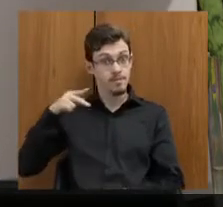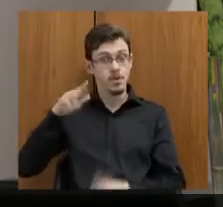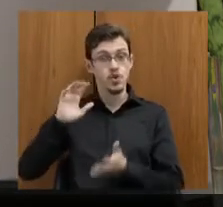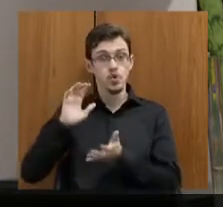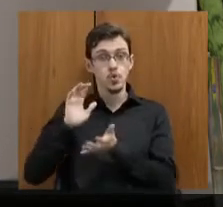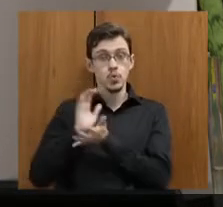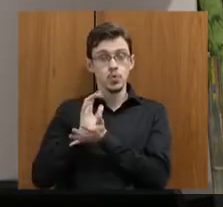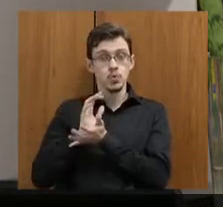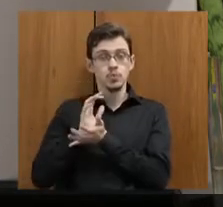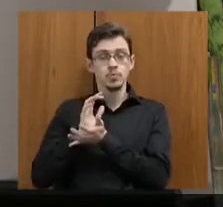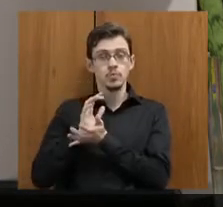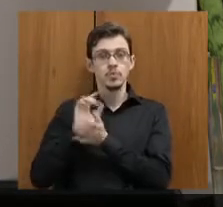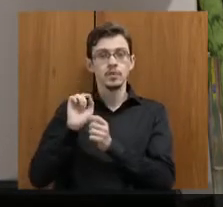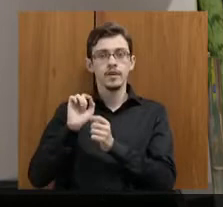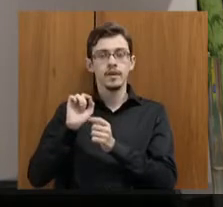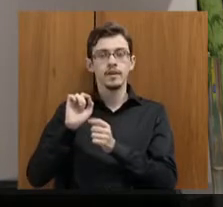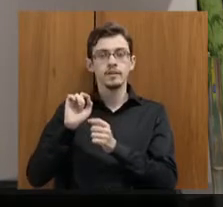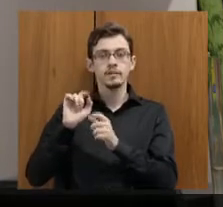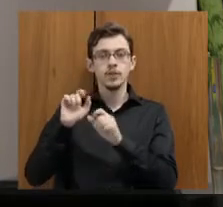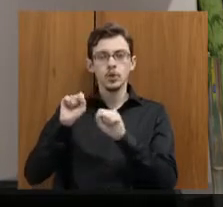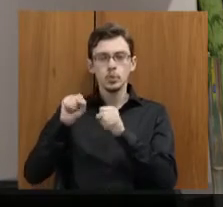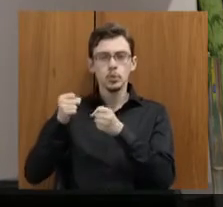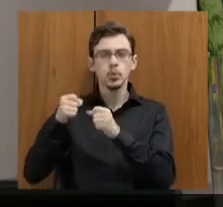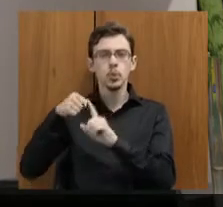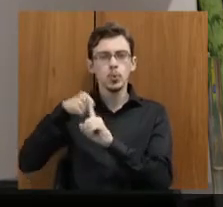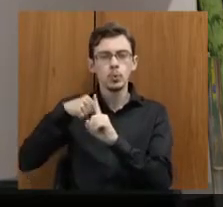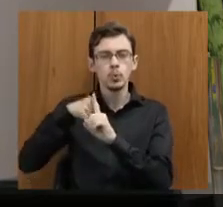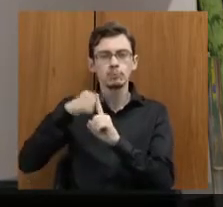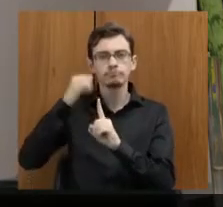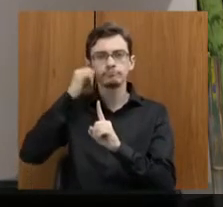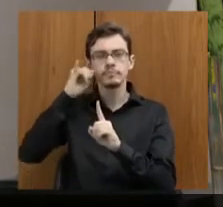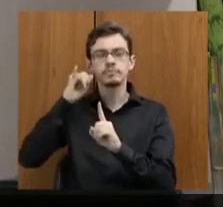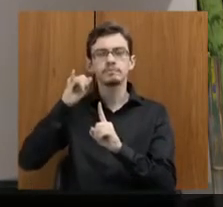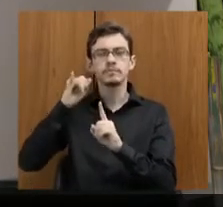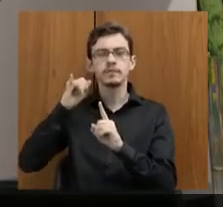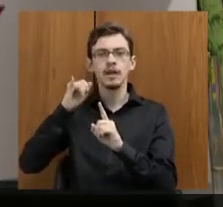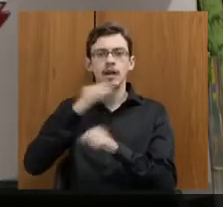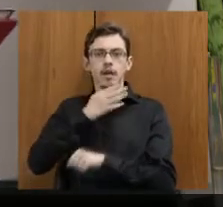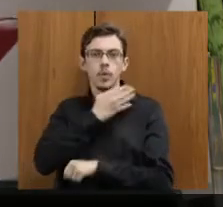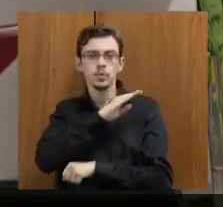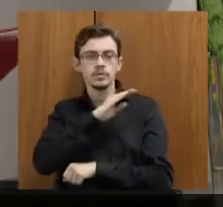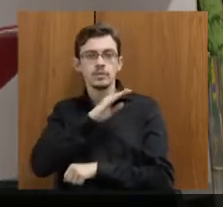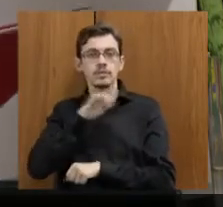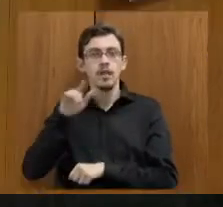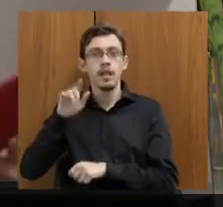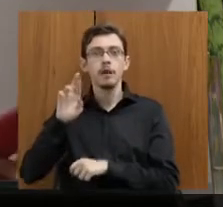da oab-bahia e Conselheiro Estadual da OAB Bahia